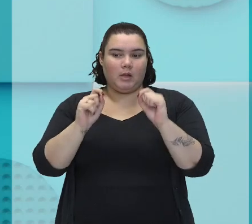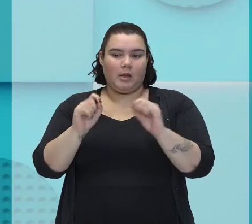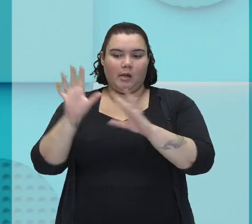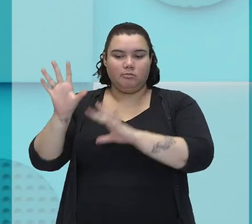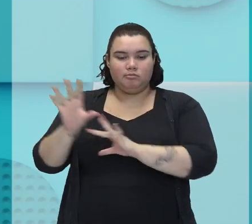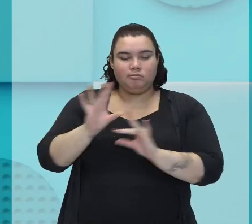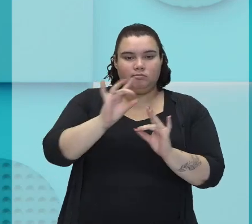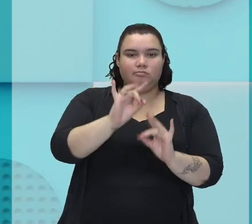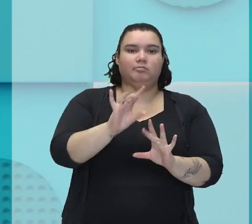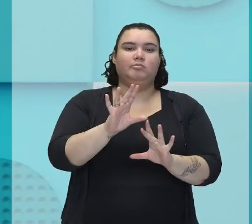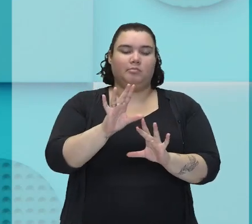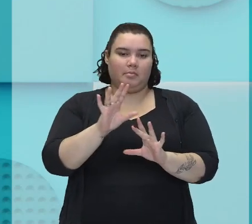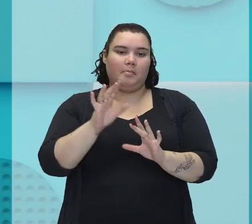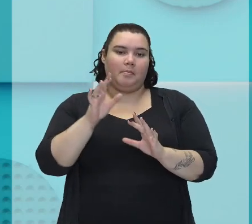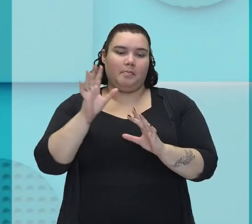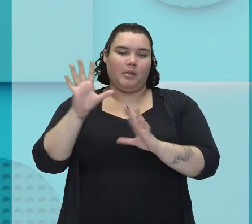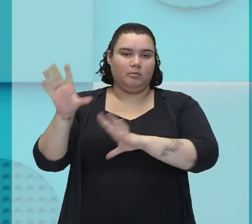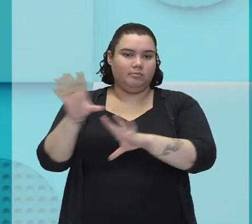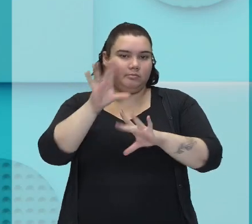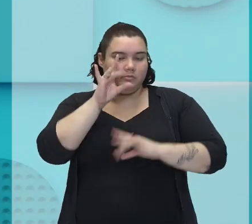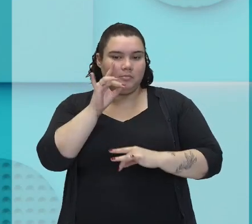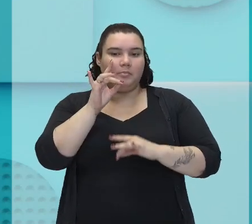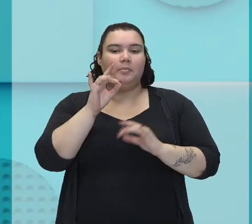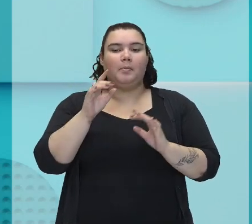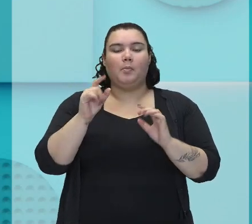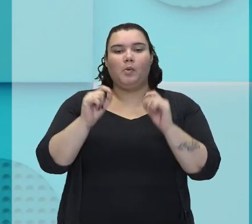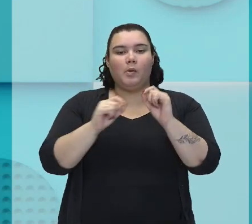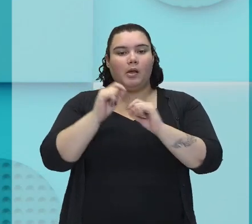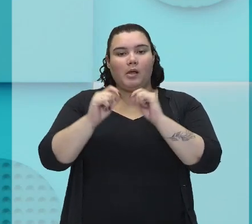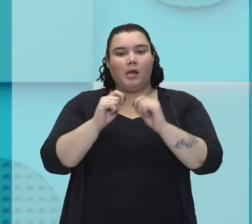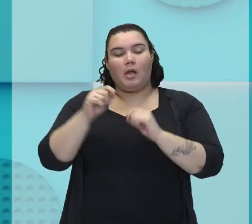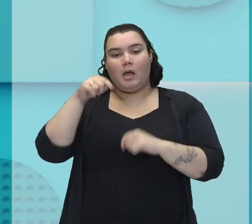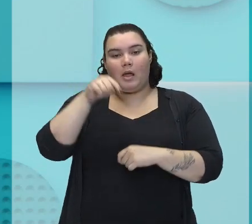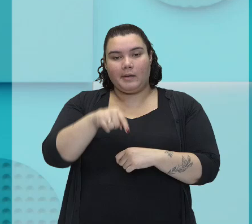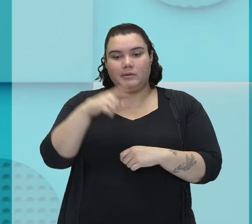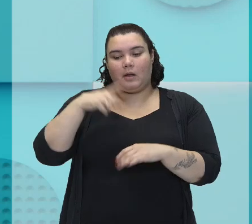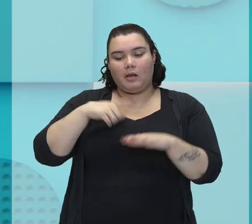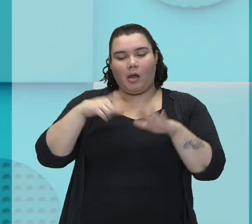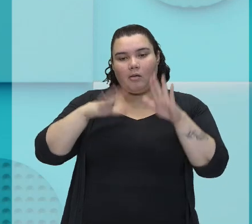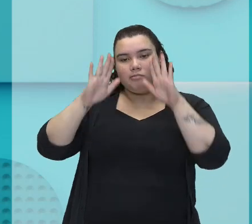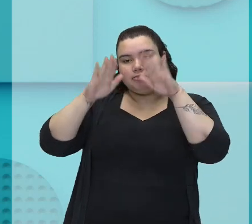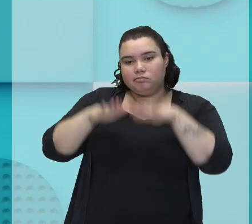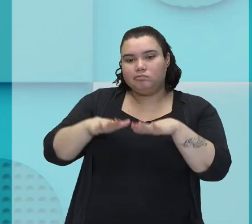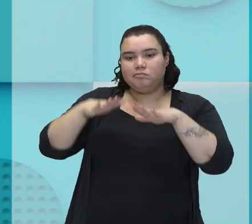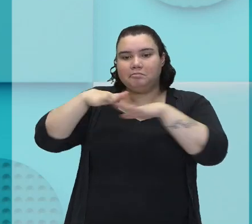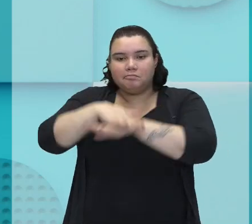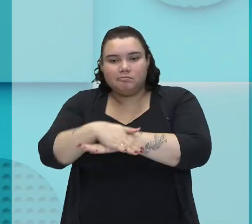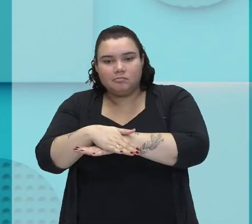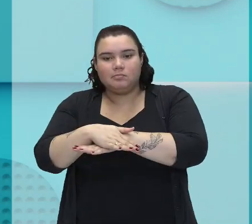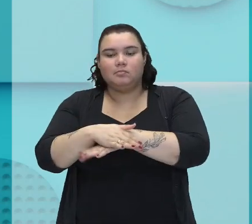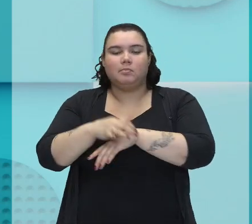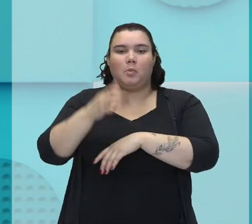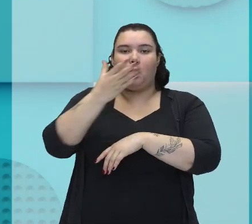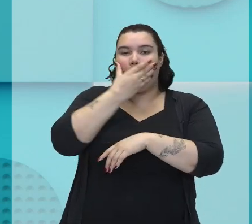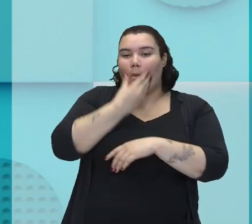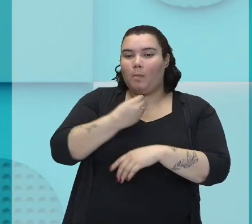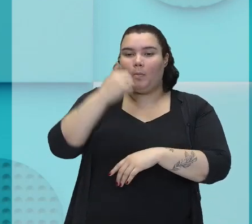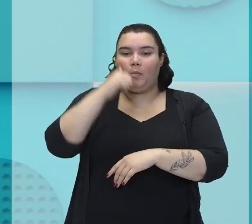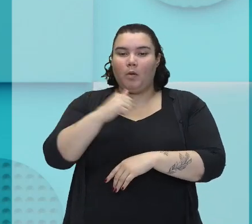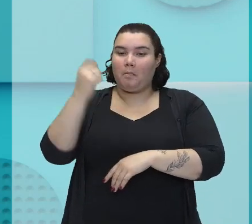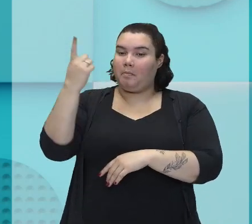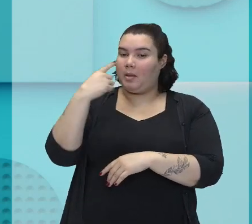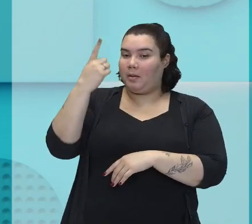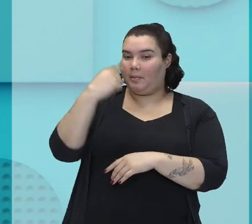ela também observa-se uma submissão tanto pelo homem quanto pela mulher.